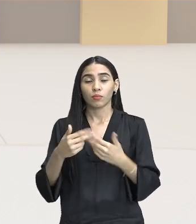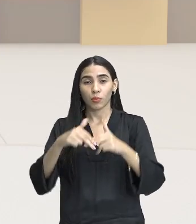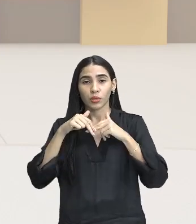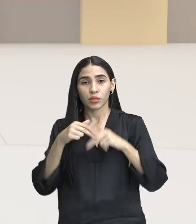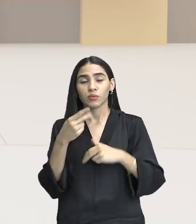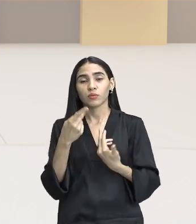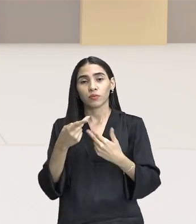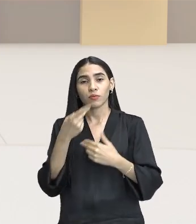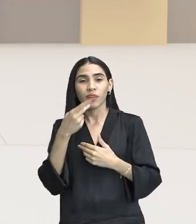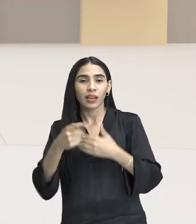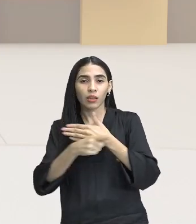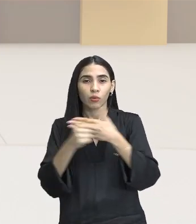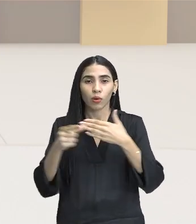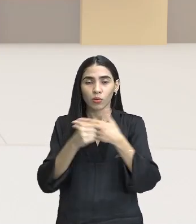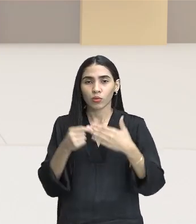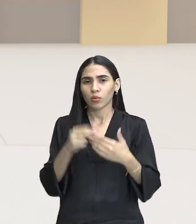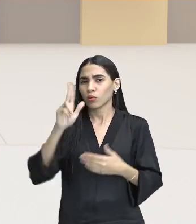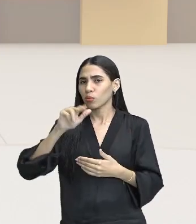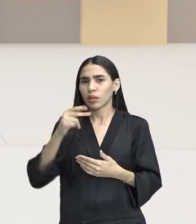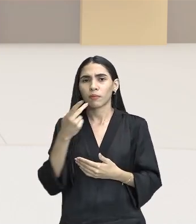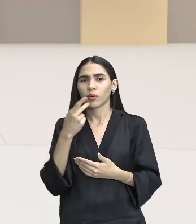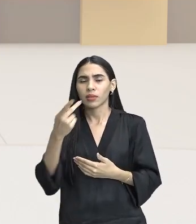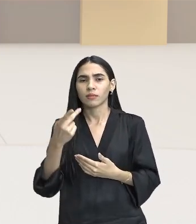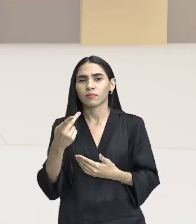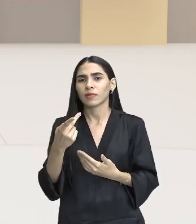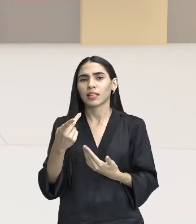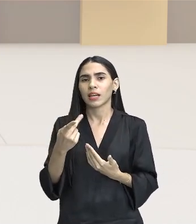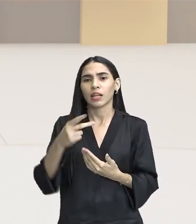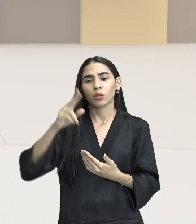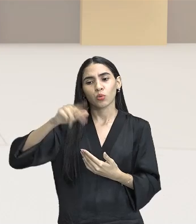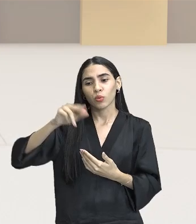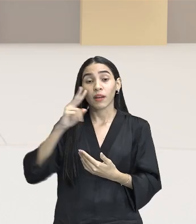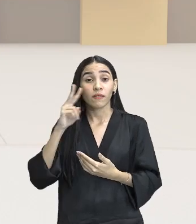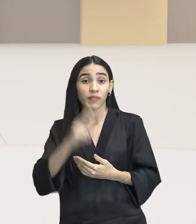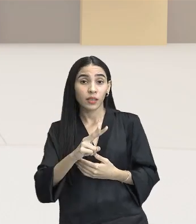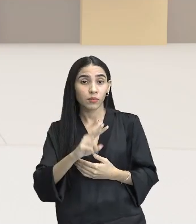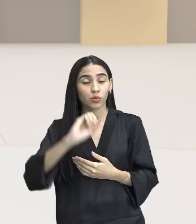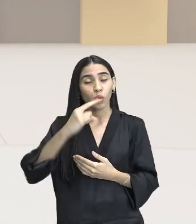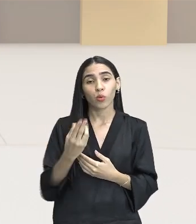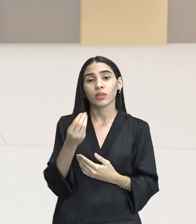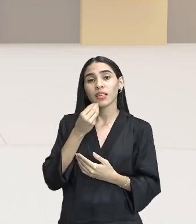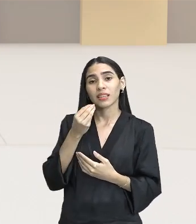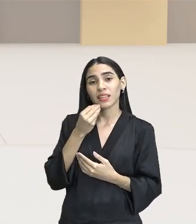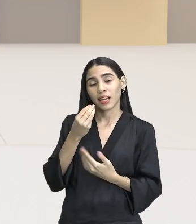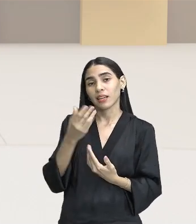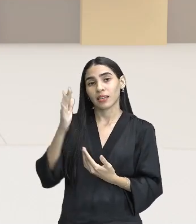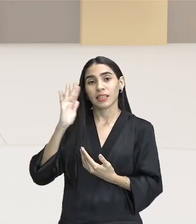nunca dizer que conhecemos o indivíduo, nem que nós tentamos compreendê-lo, mas